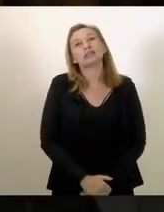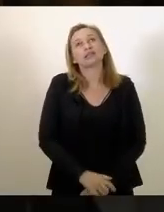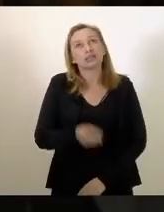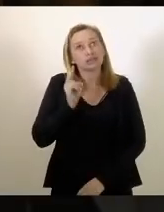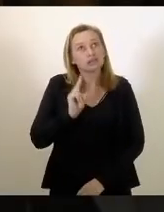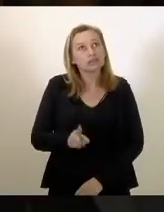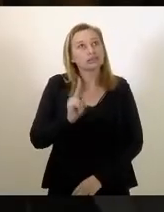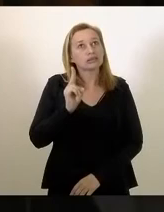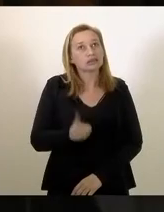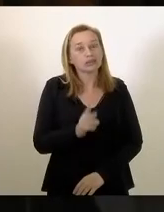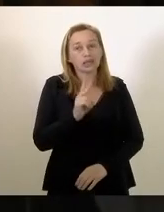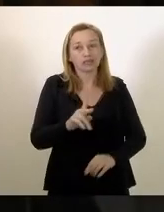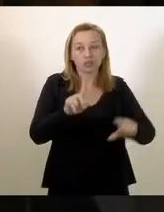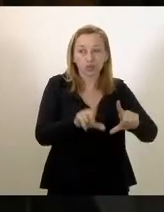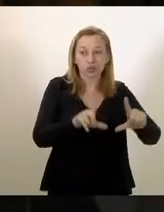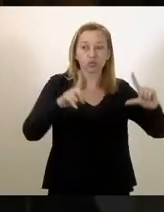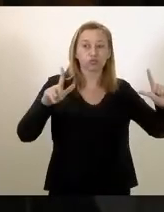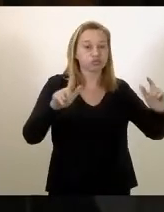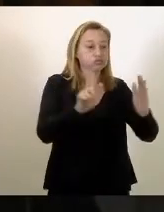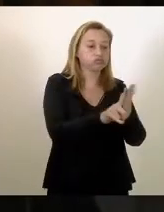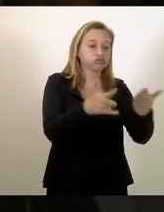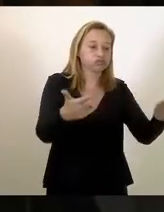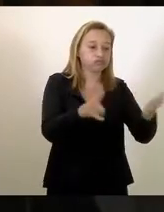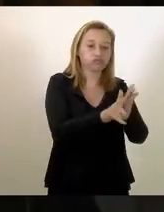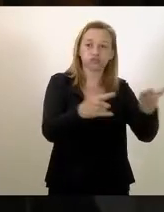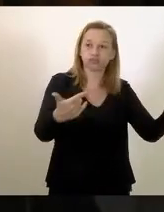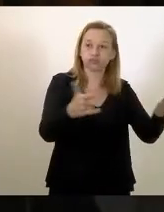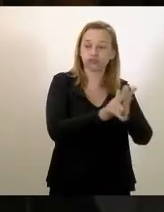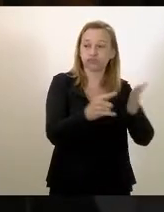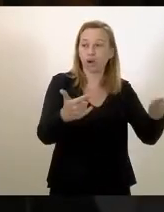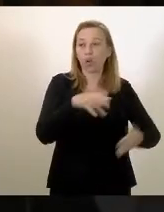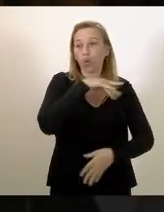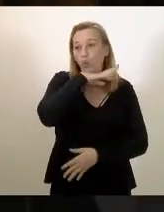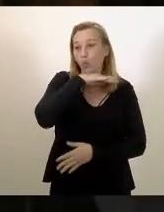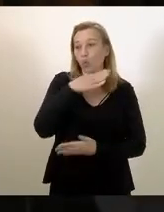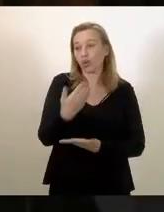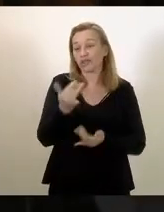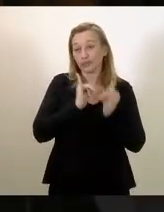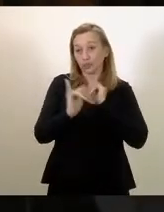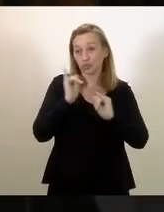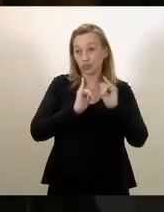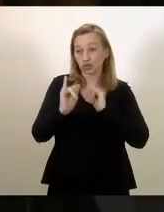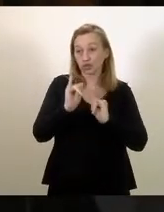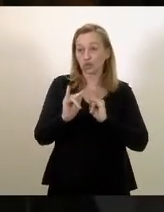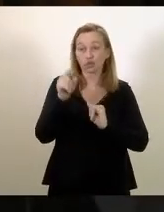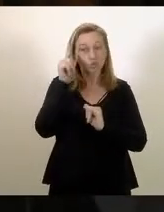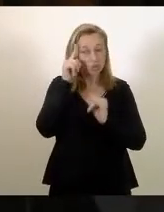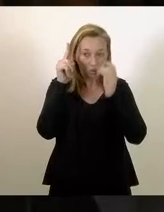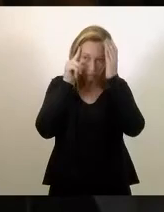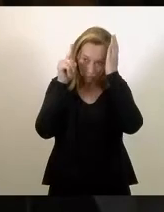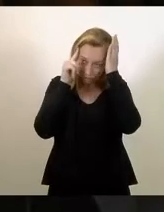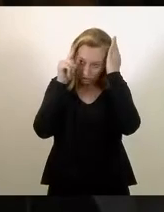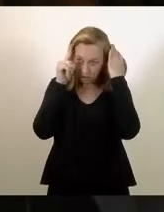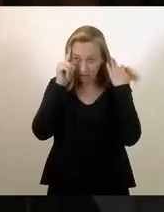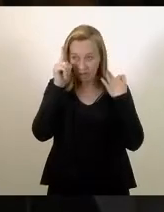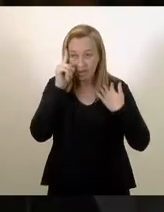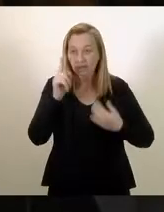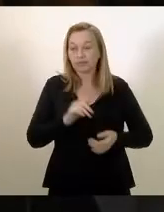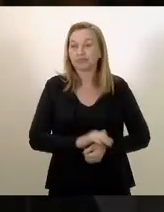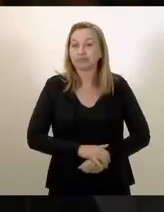sempre nas páginas dos jornais e negativamente entra dia sai dia